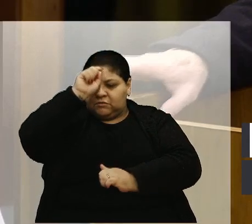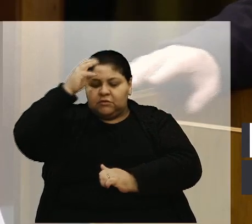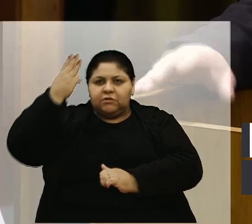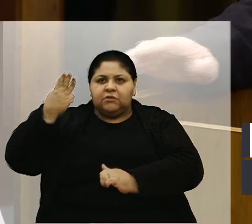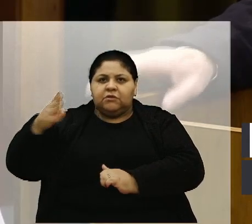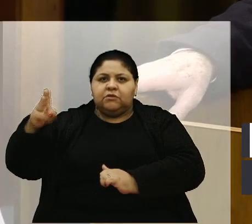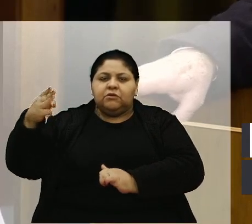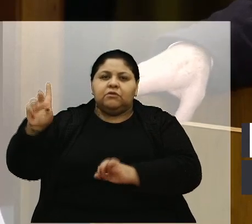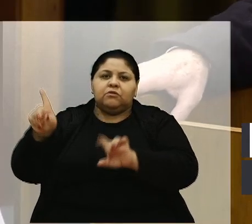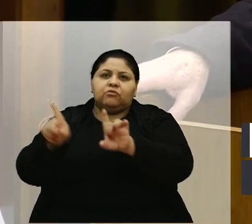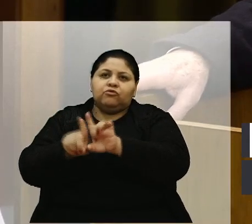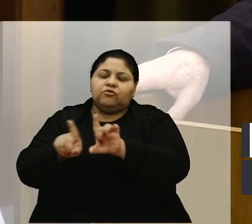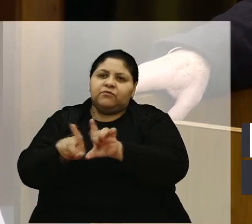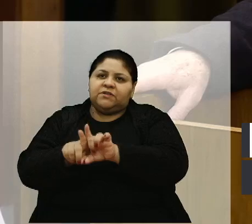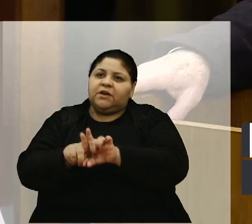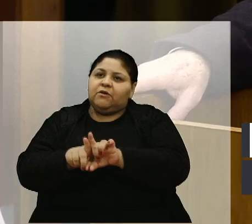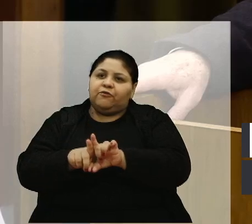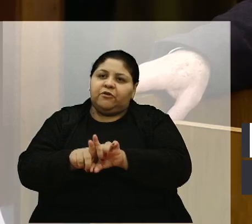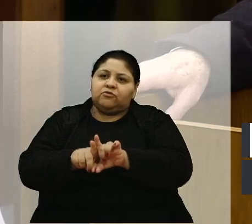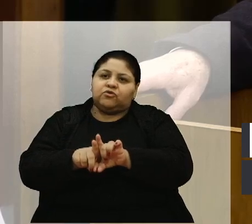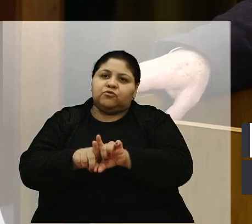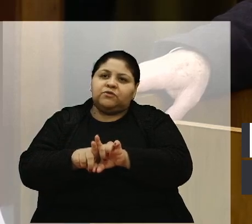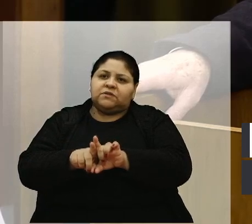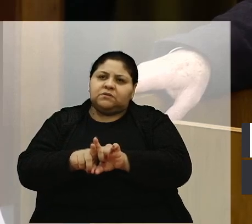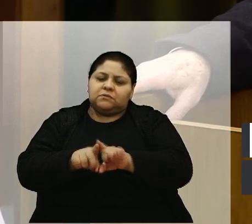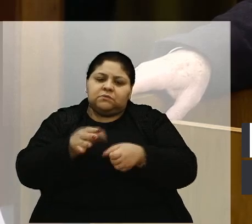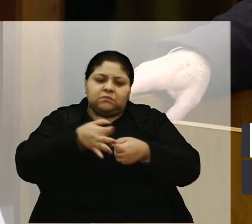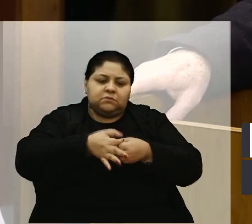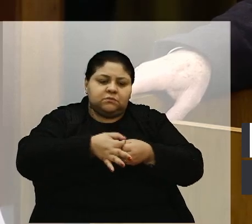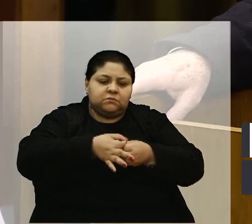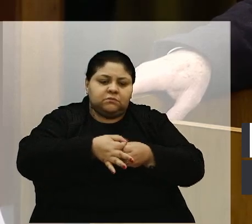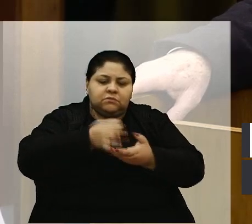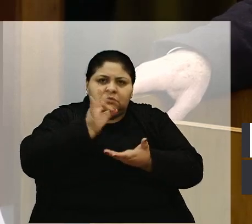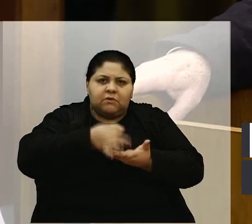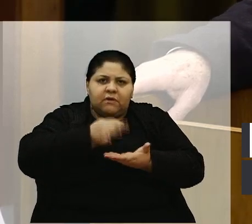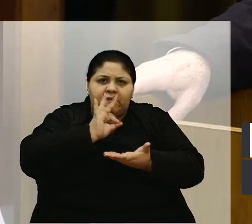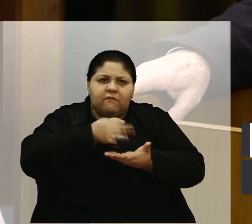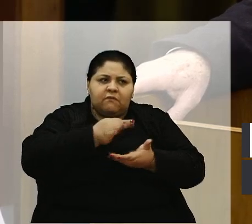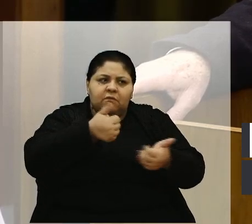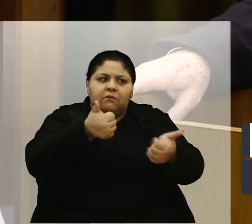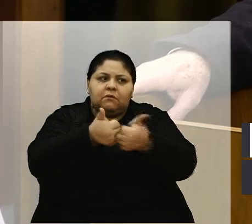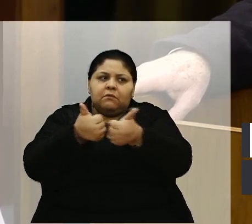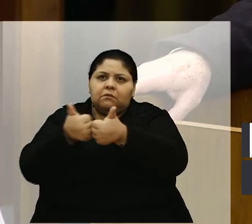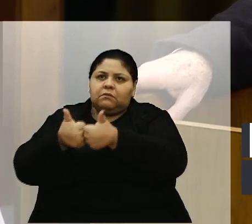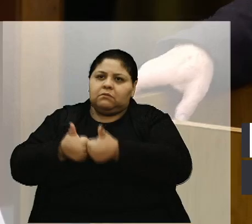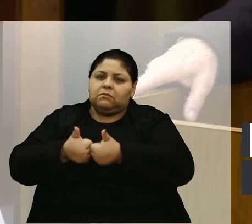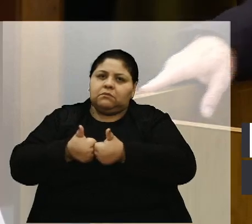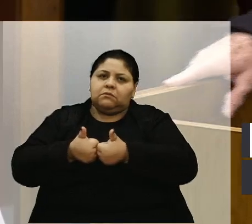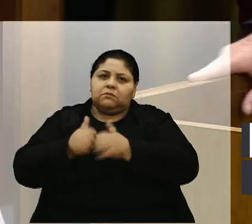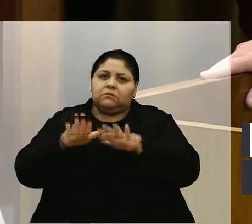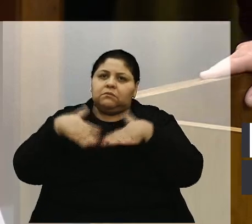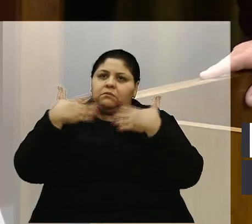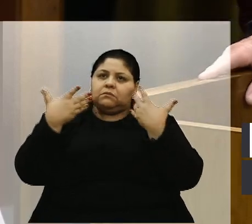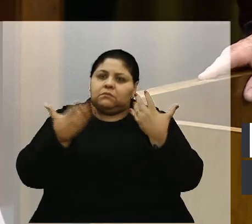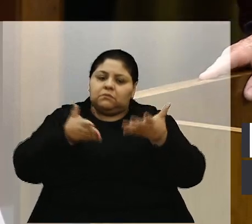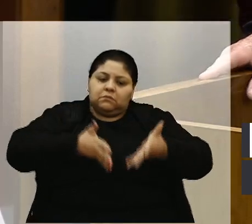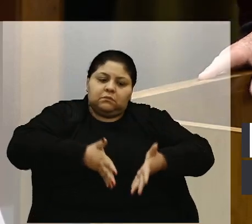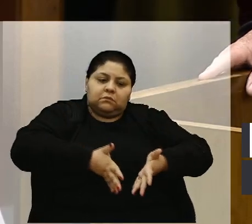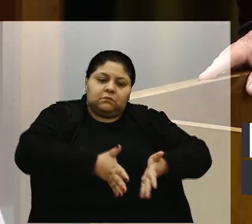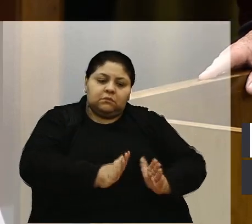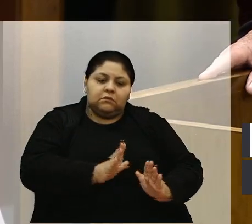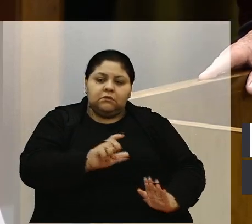uma estrutura de café e mercado muito próximo ao Virvi Ramos. Então nasceu